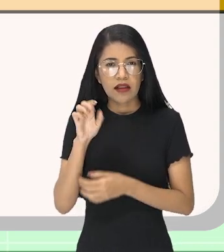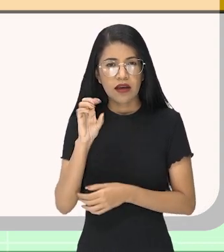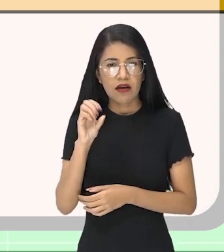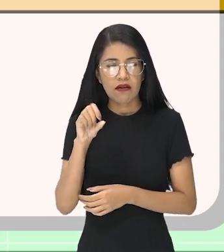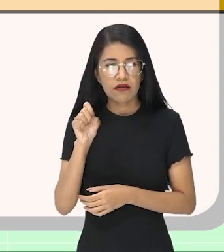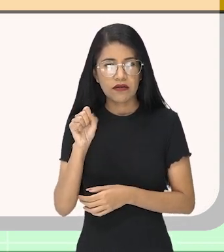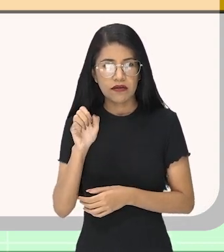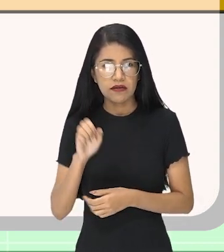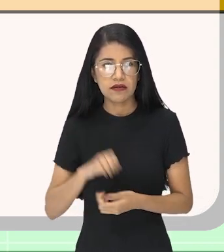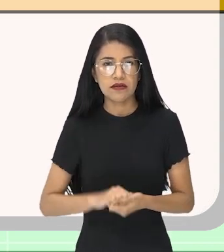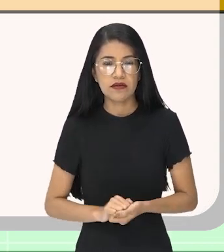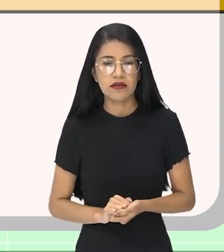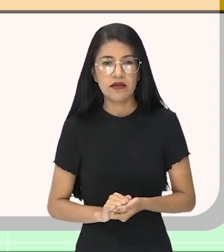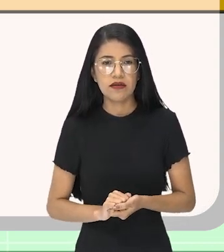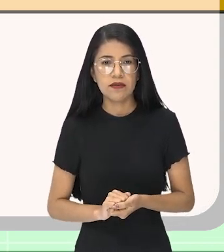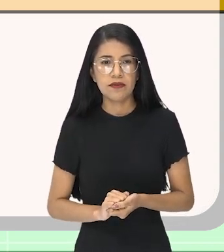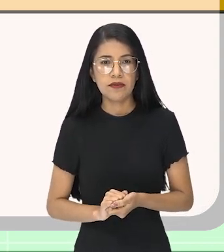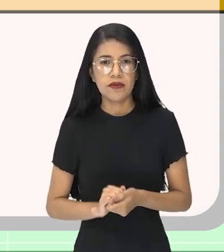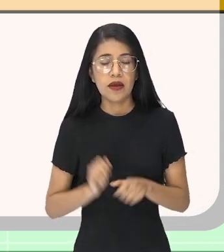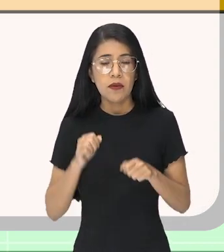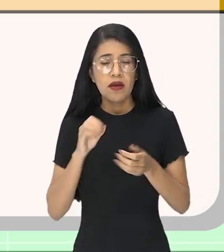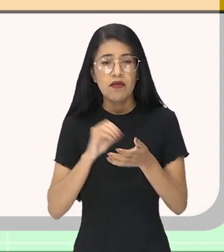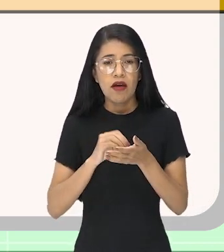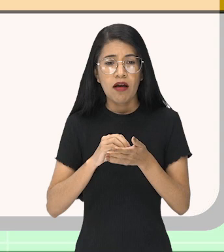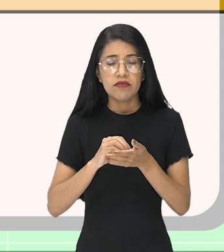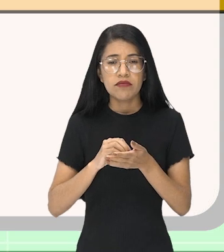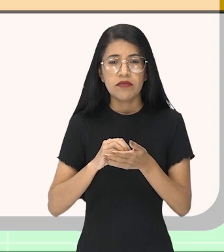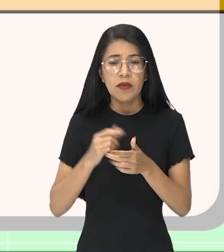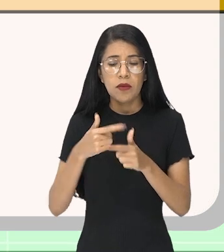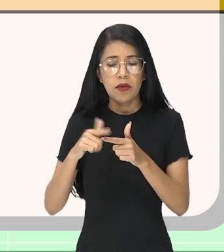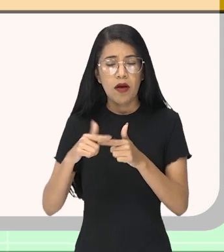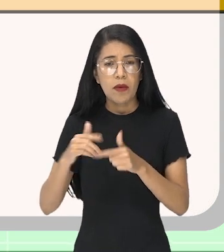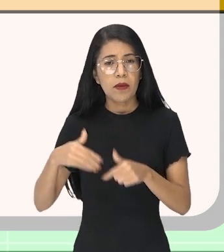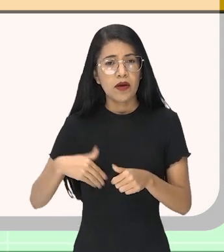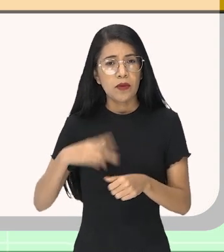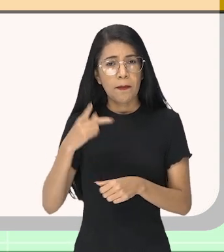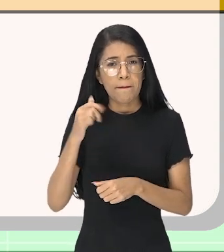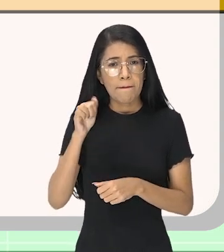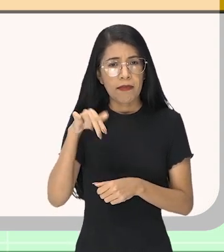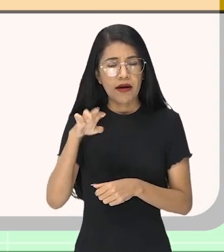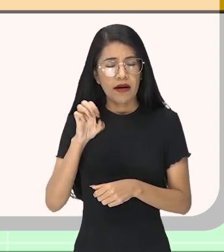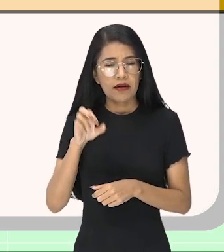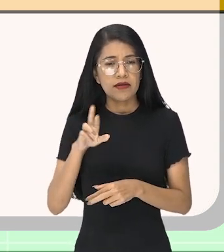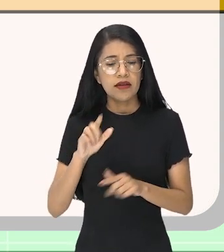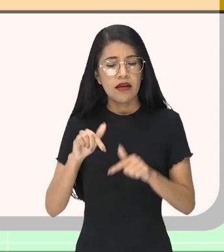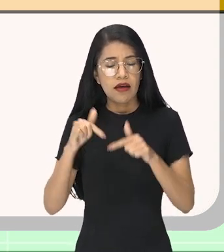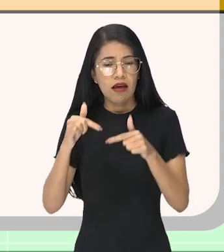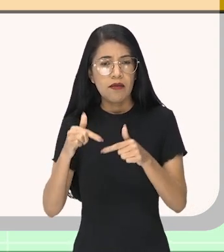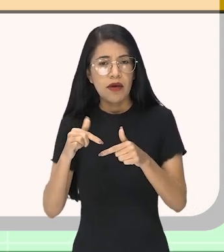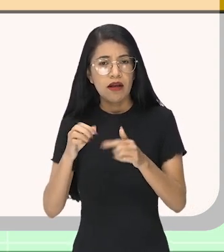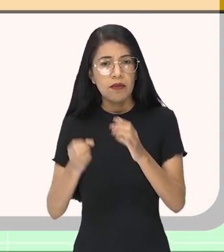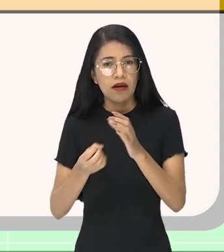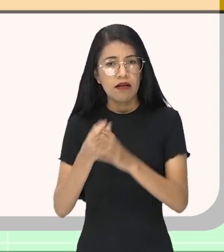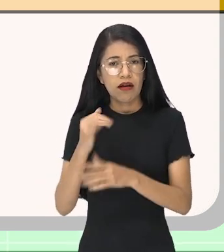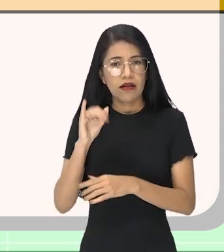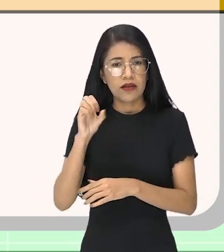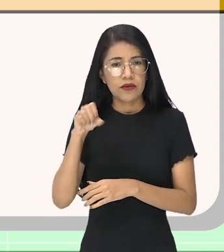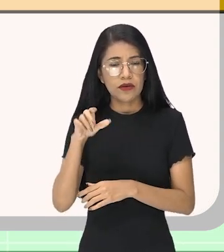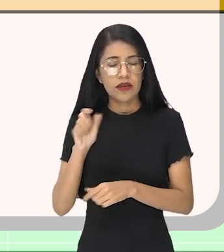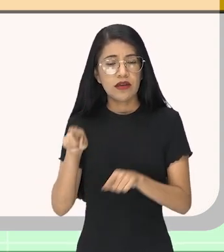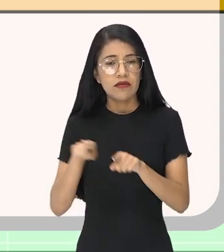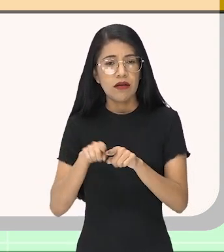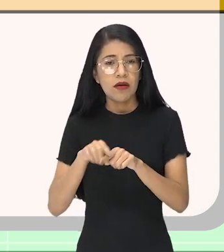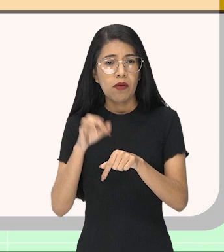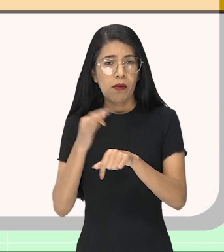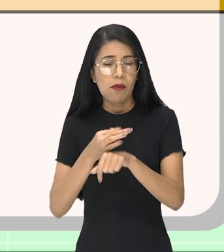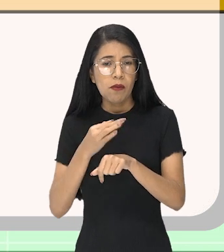pode ser alguma deficiência do pâncreas, responsável pela produção da insulina, como também pode ser uma resistência